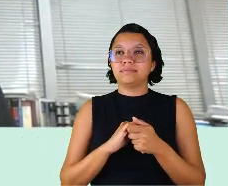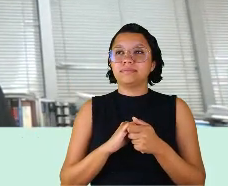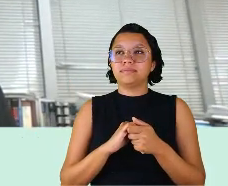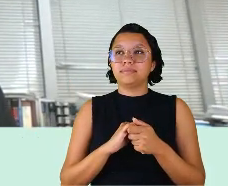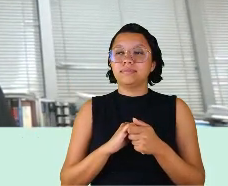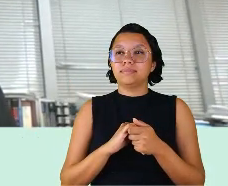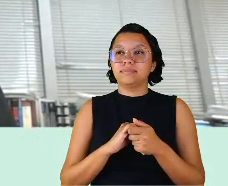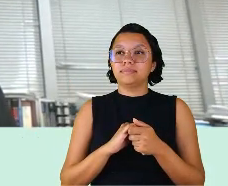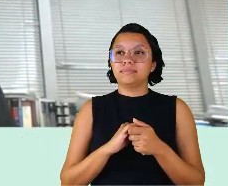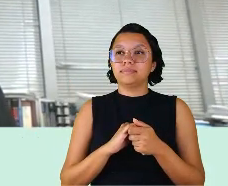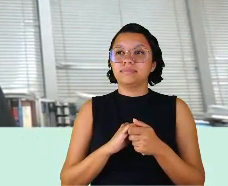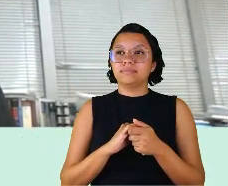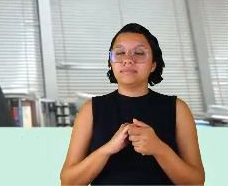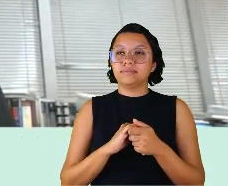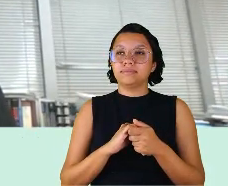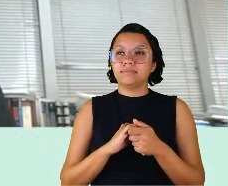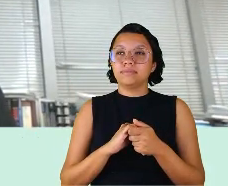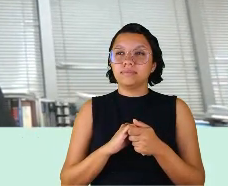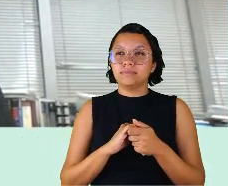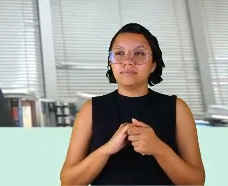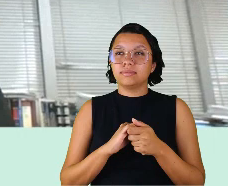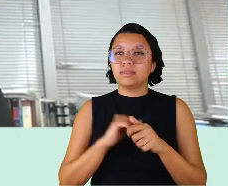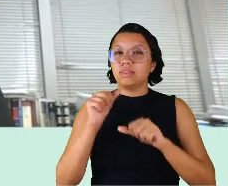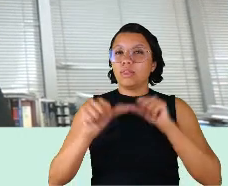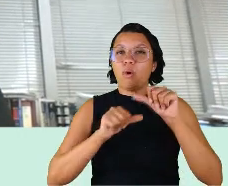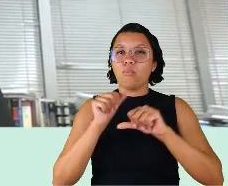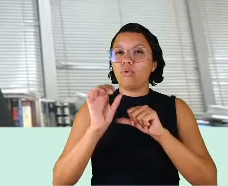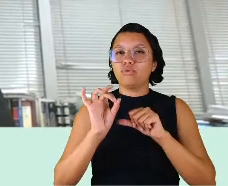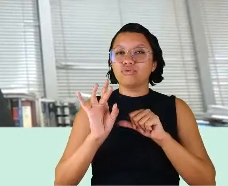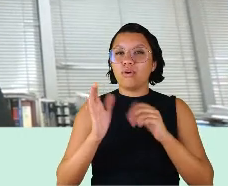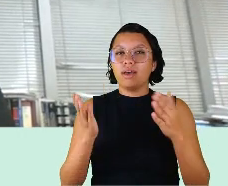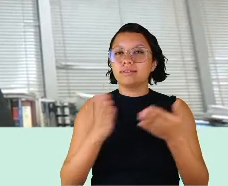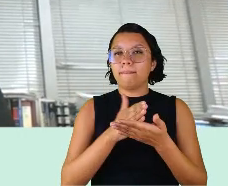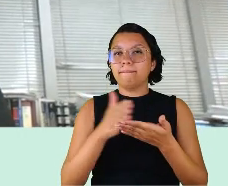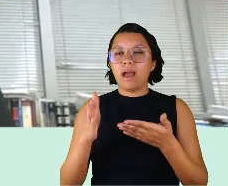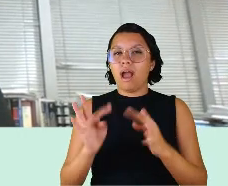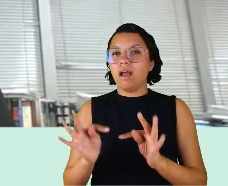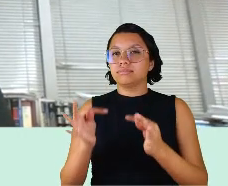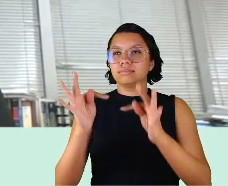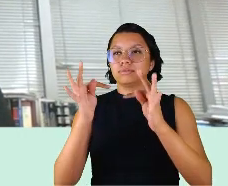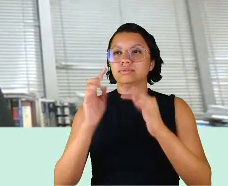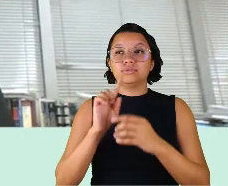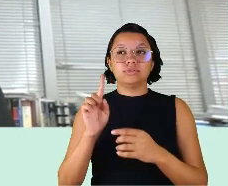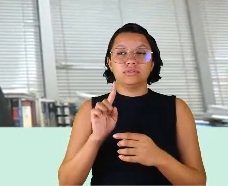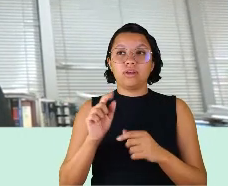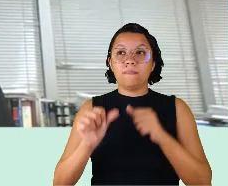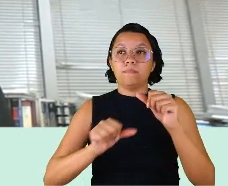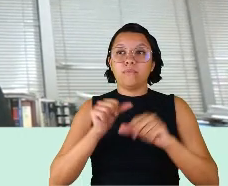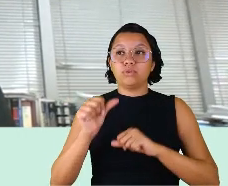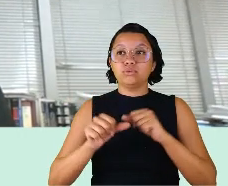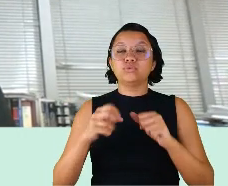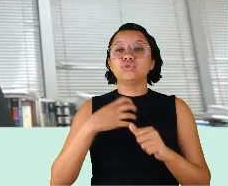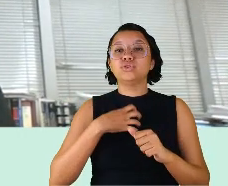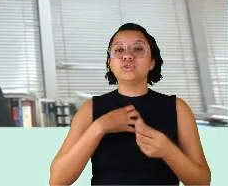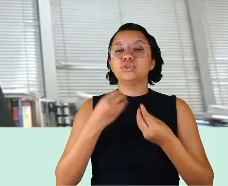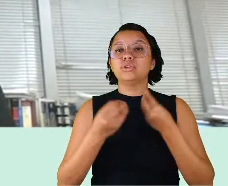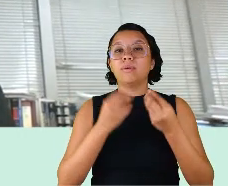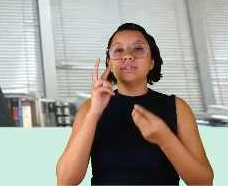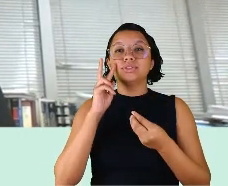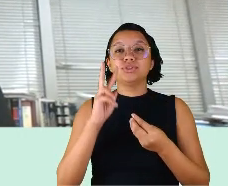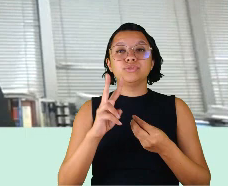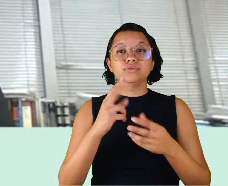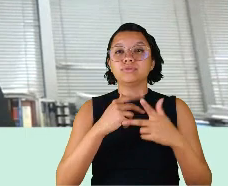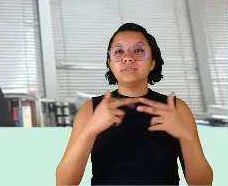De fato, tudo mudou, não mudou só essa parte tecnológica, né? Mudou o modo como a gente vê